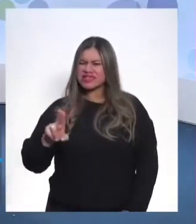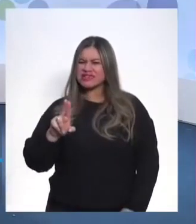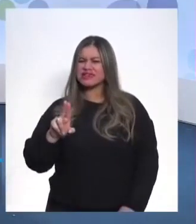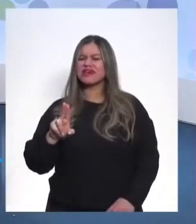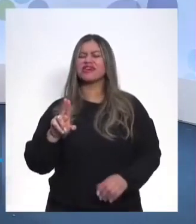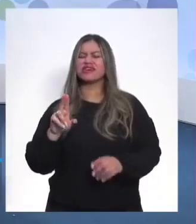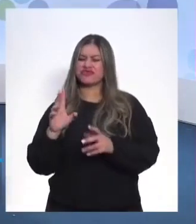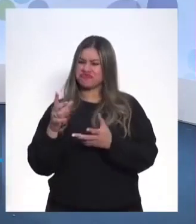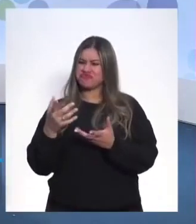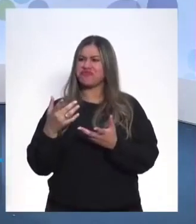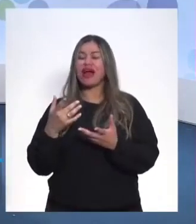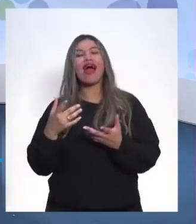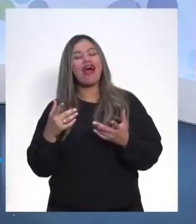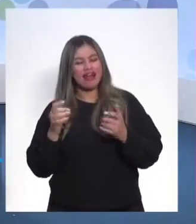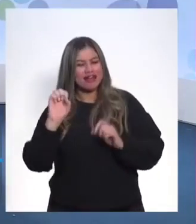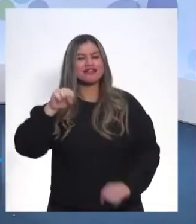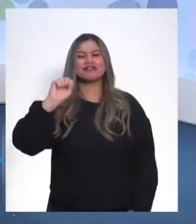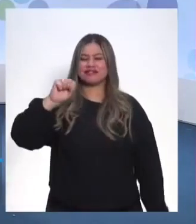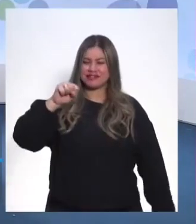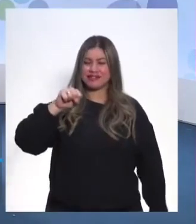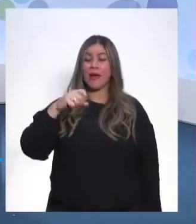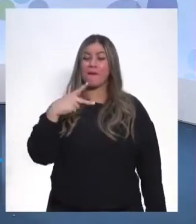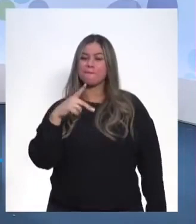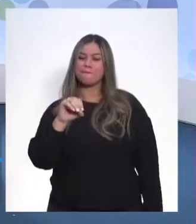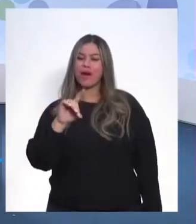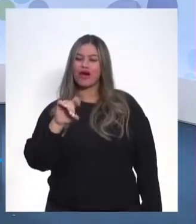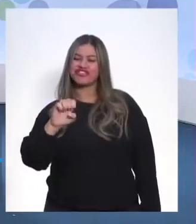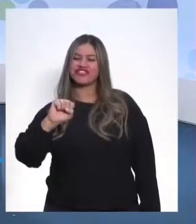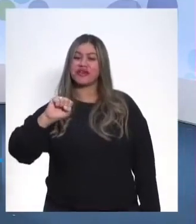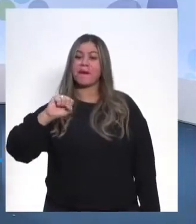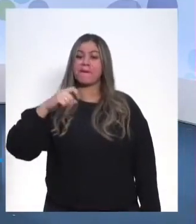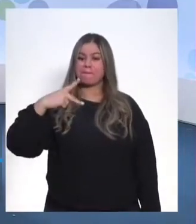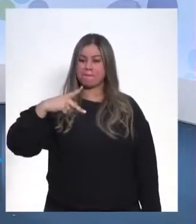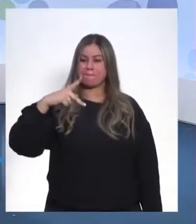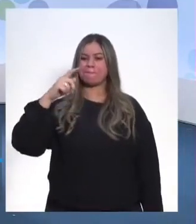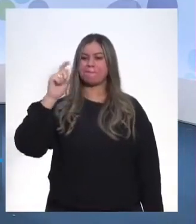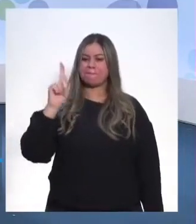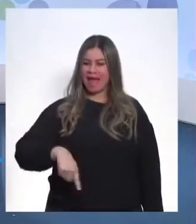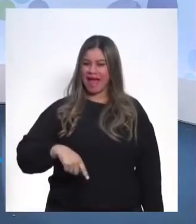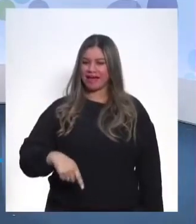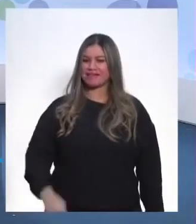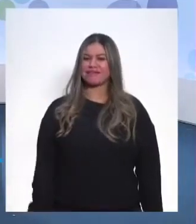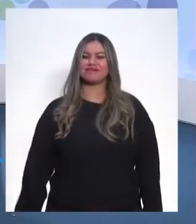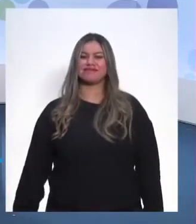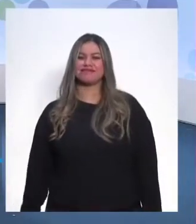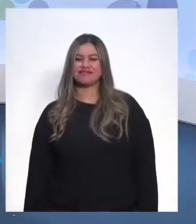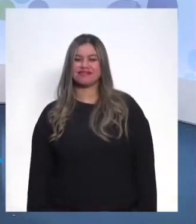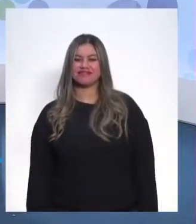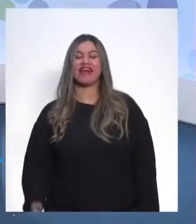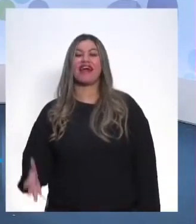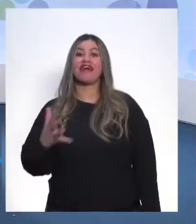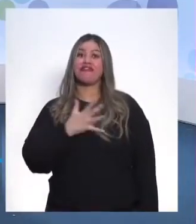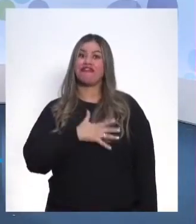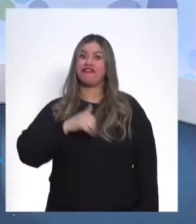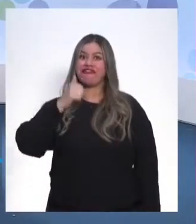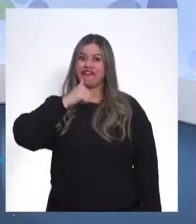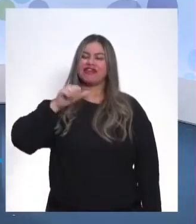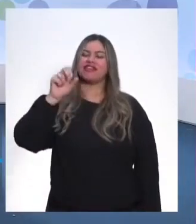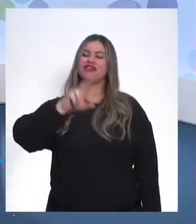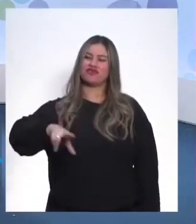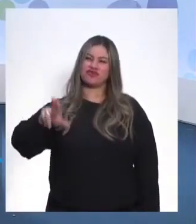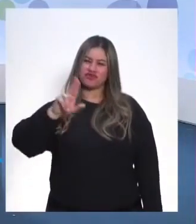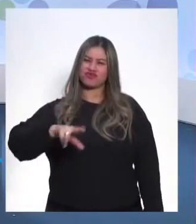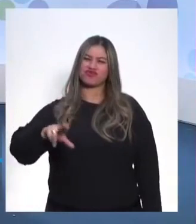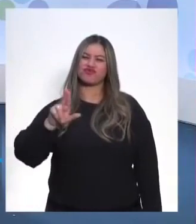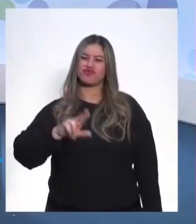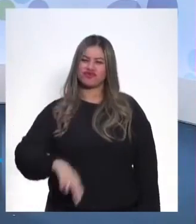Mais ou menos? O povo tá rindo aqui, né? E o Thiago não usa, não, né, Thiago? Sua filha usa. Pois é,